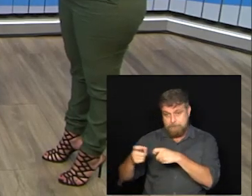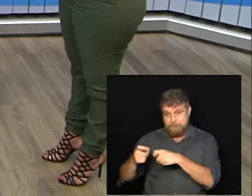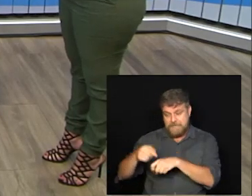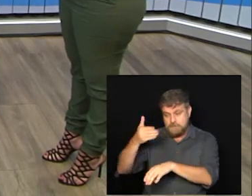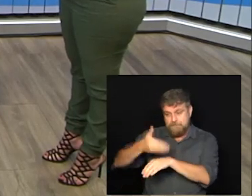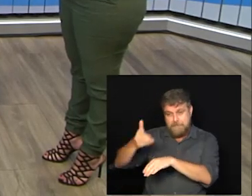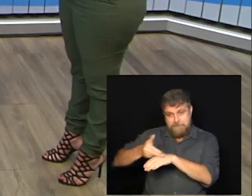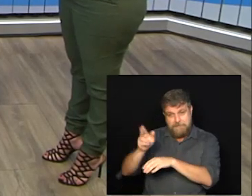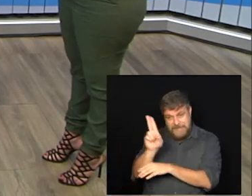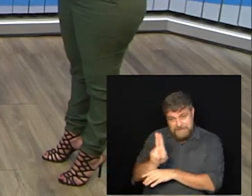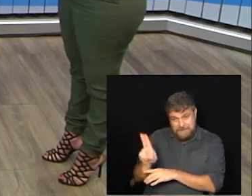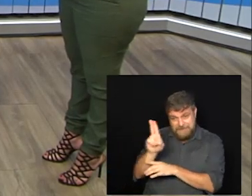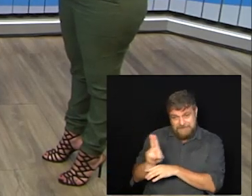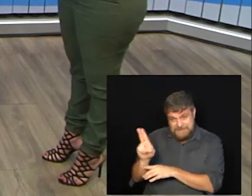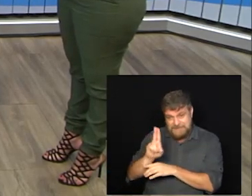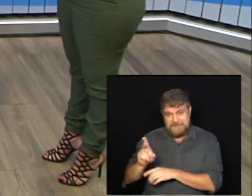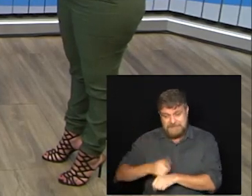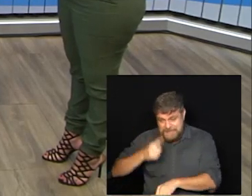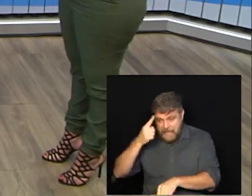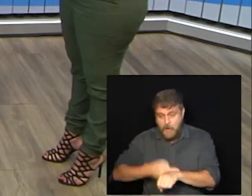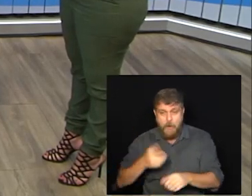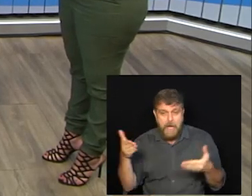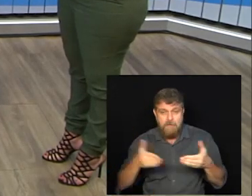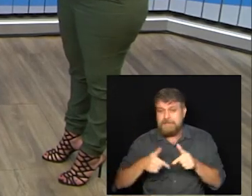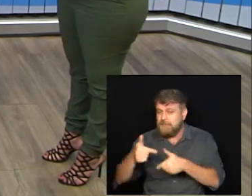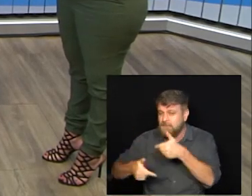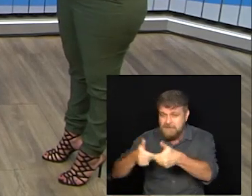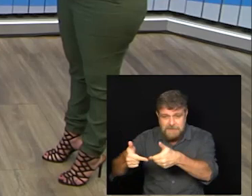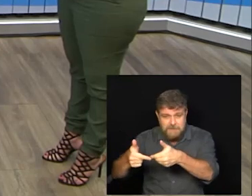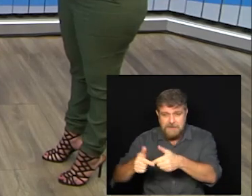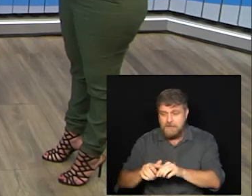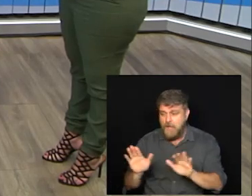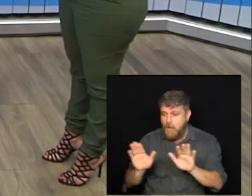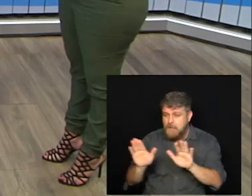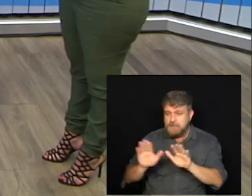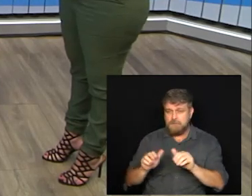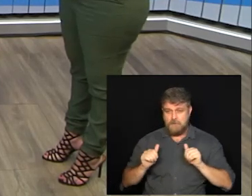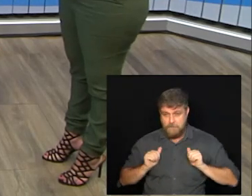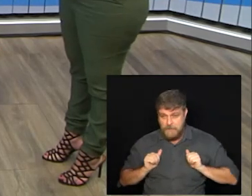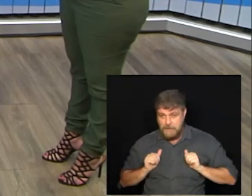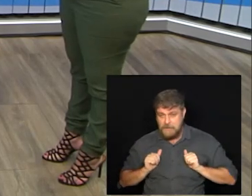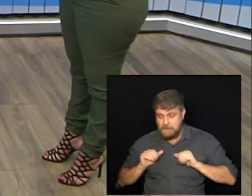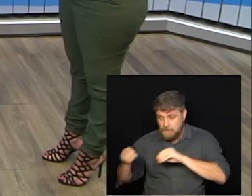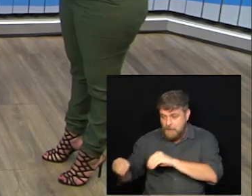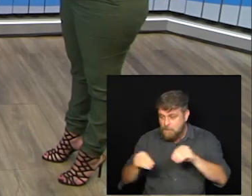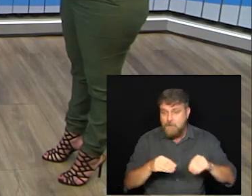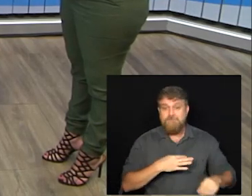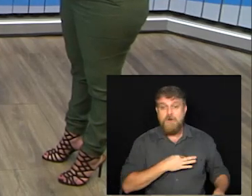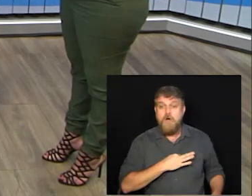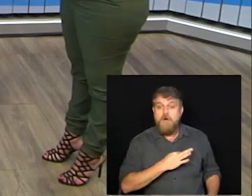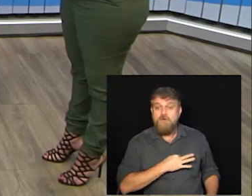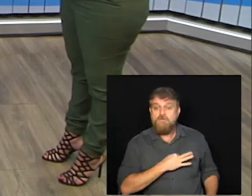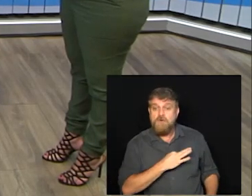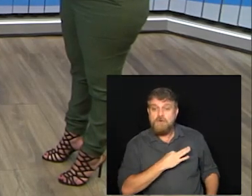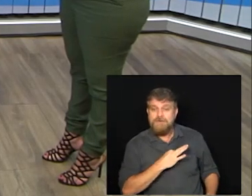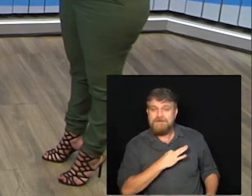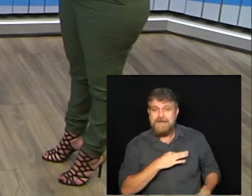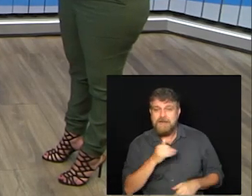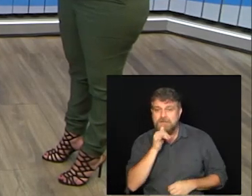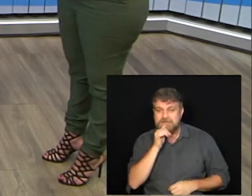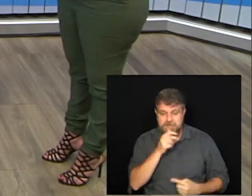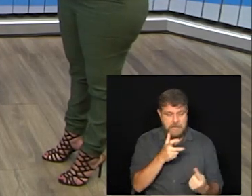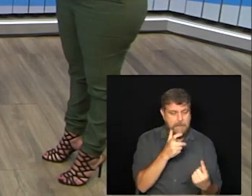das universidades aqui de Campinas, que nesse momento não estão atuando na sua residência, possam ser voluntários para atuar, por exemplo,